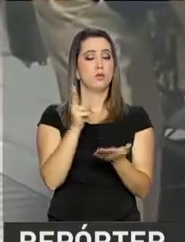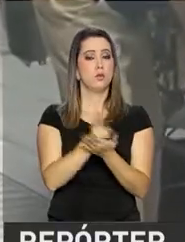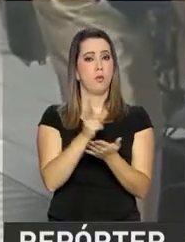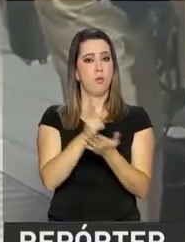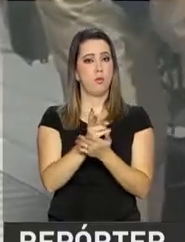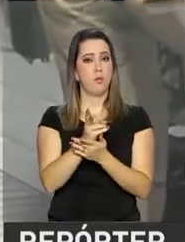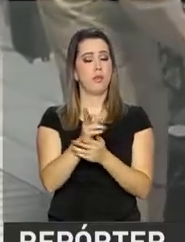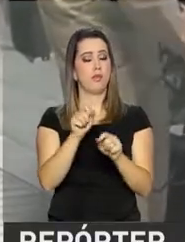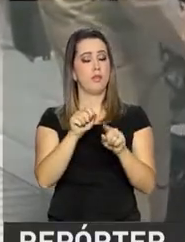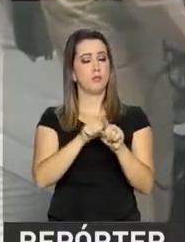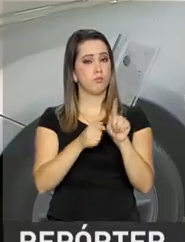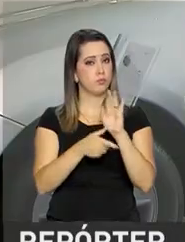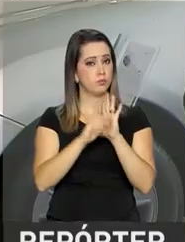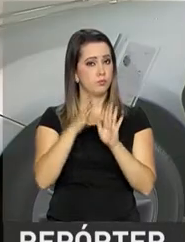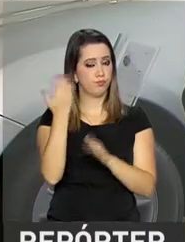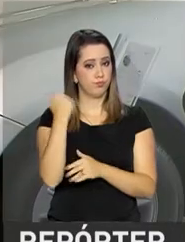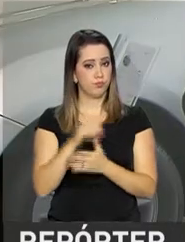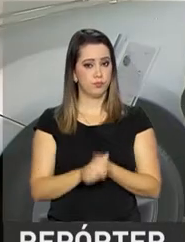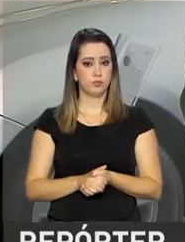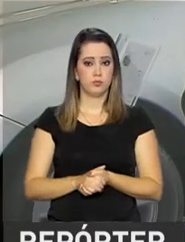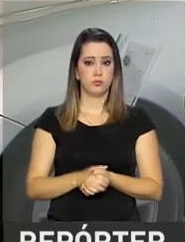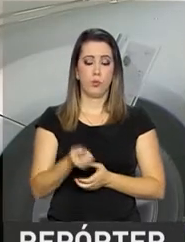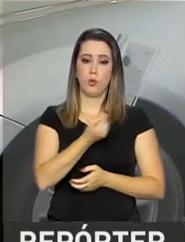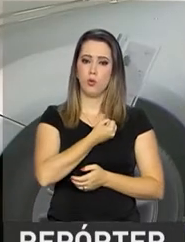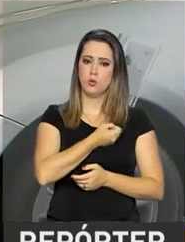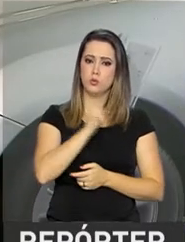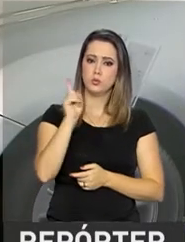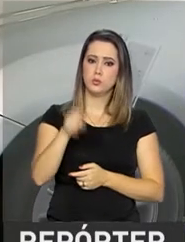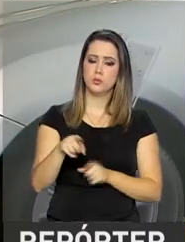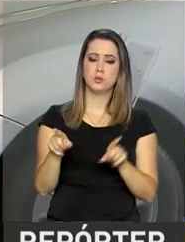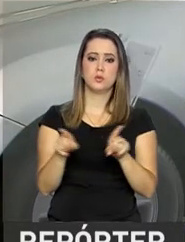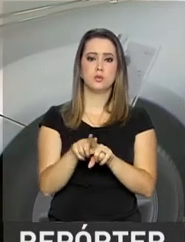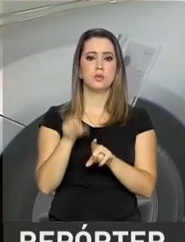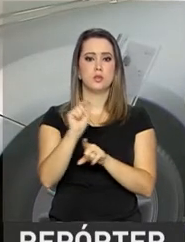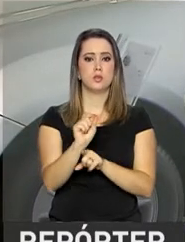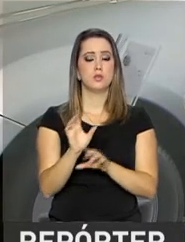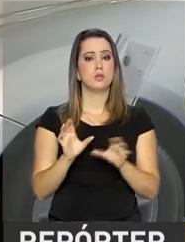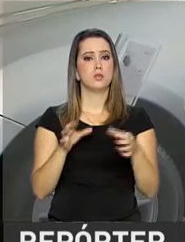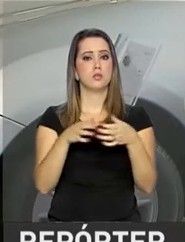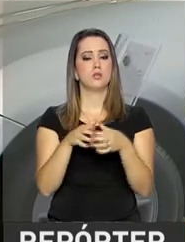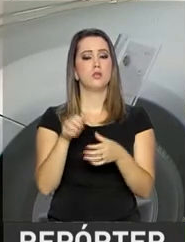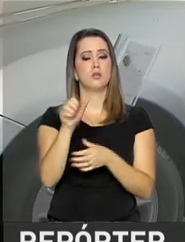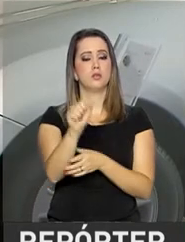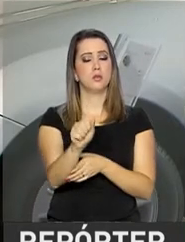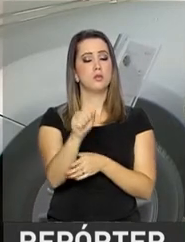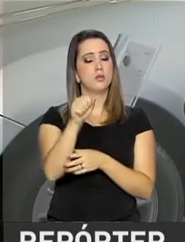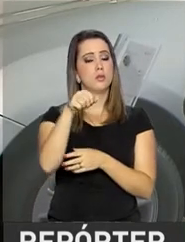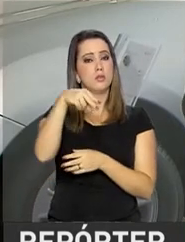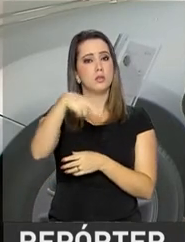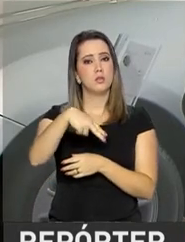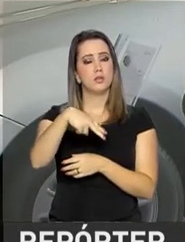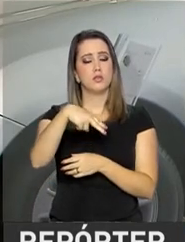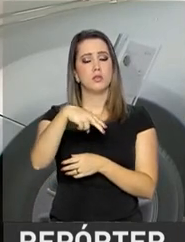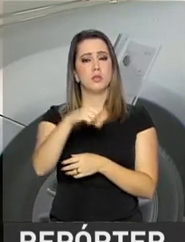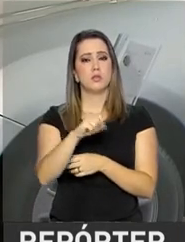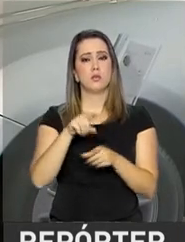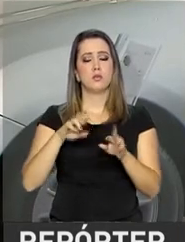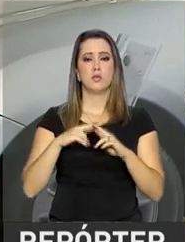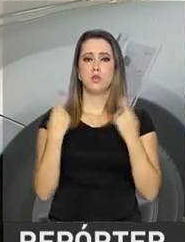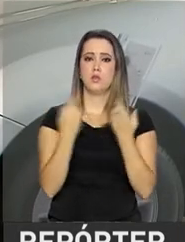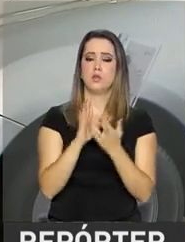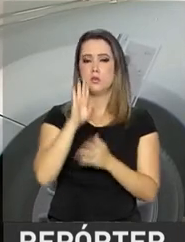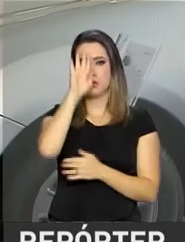período do ano passado o dado é da associação nacional de fabricantes de veículos automotores que reúne as principais